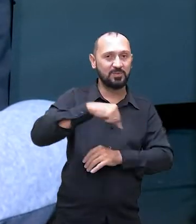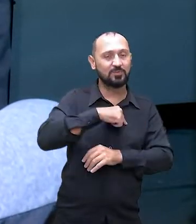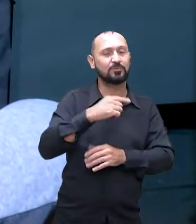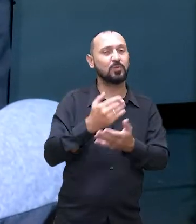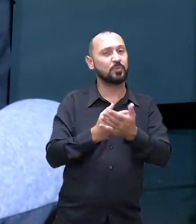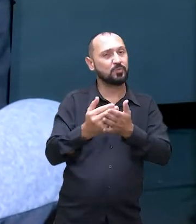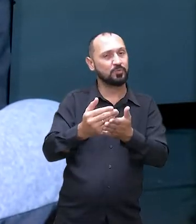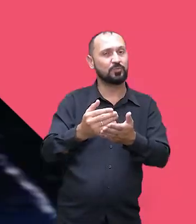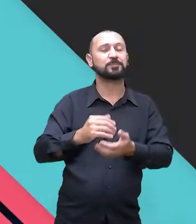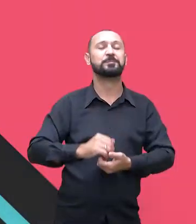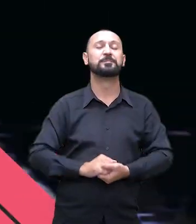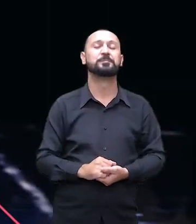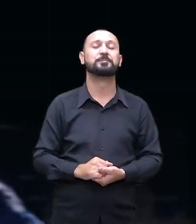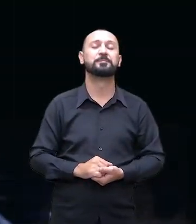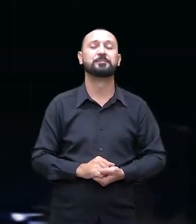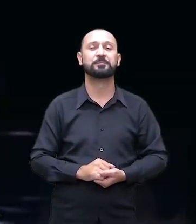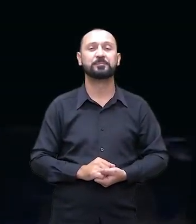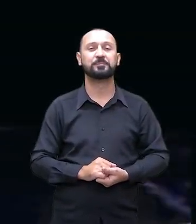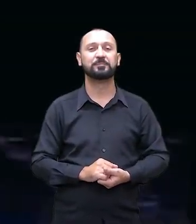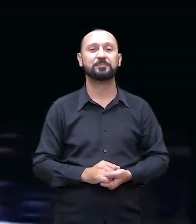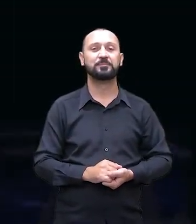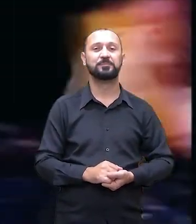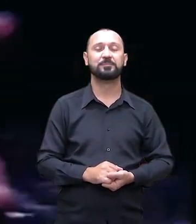também desde o início.